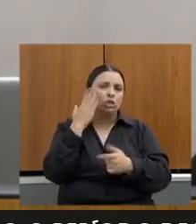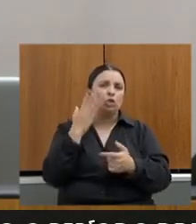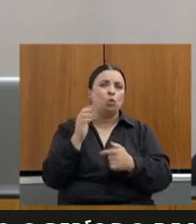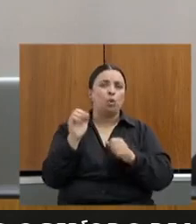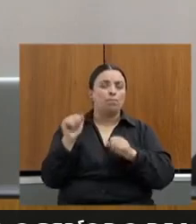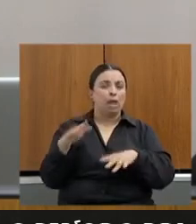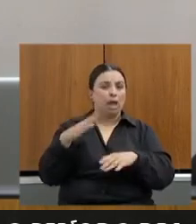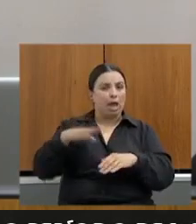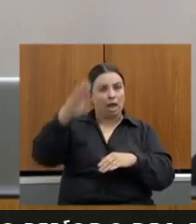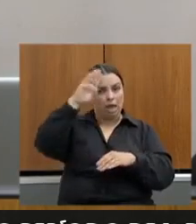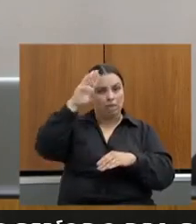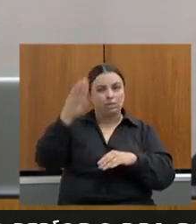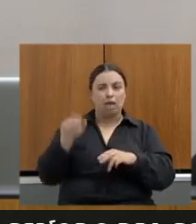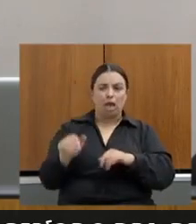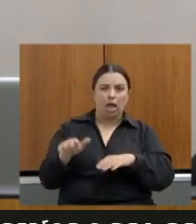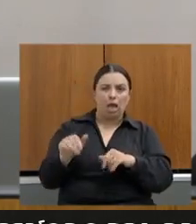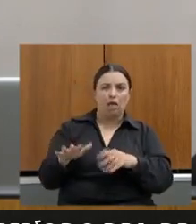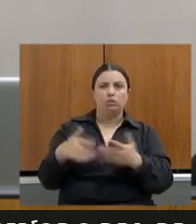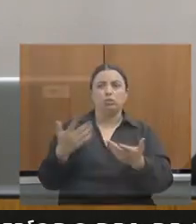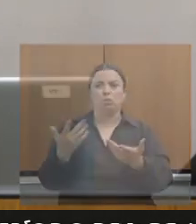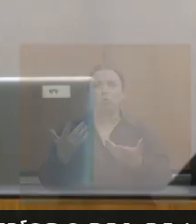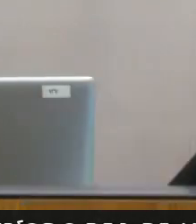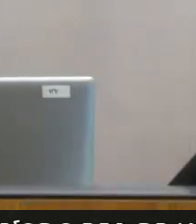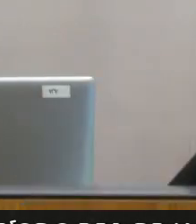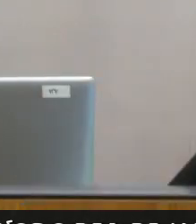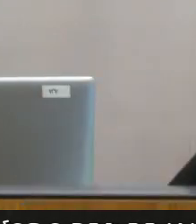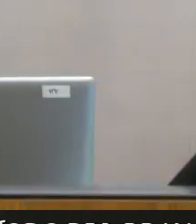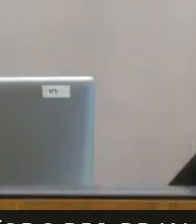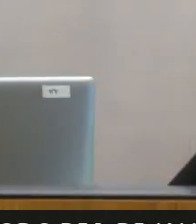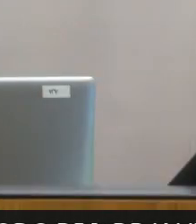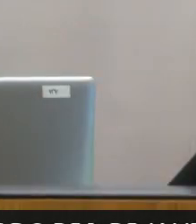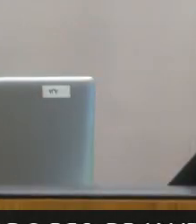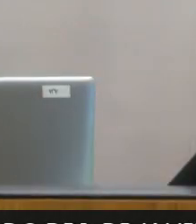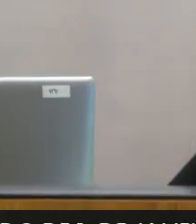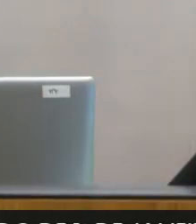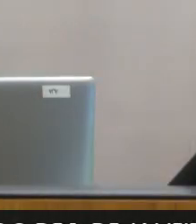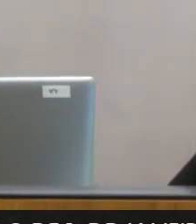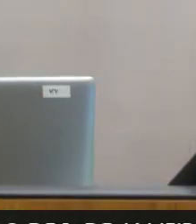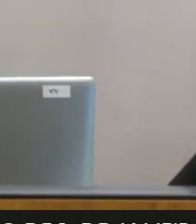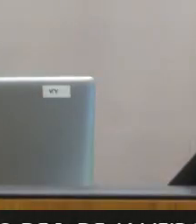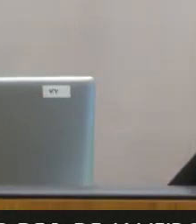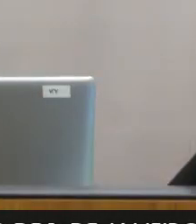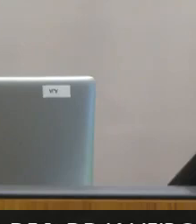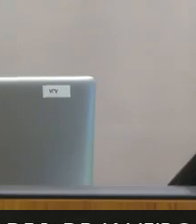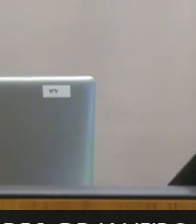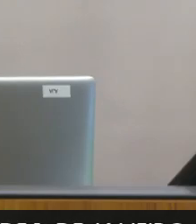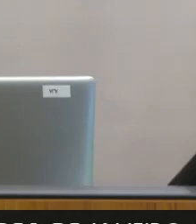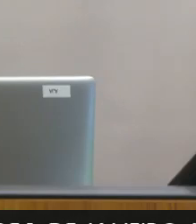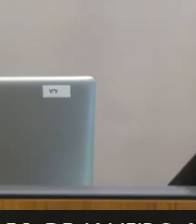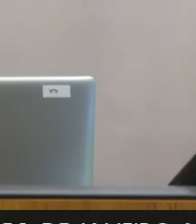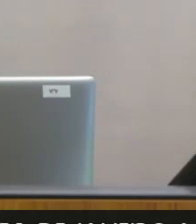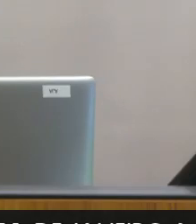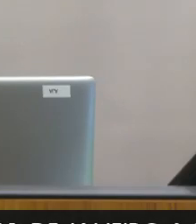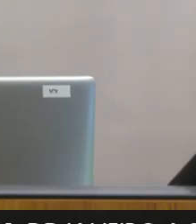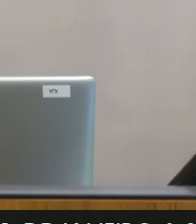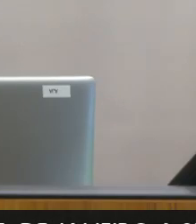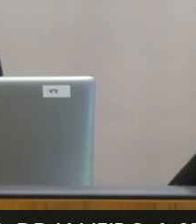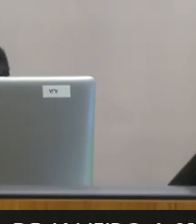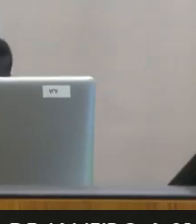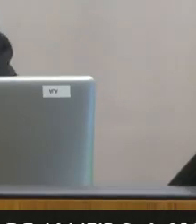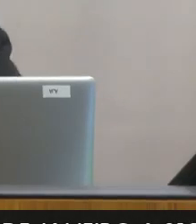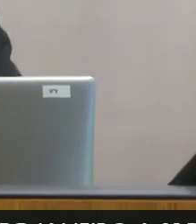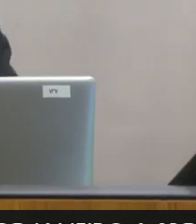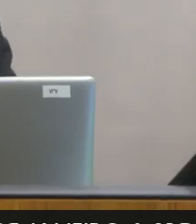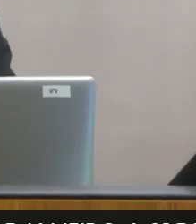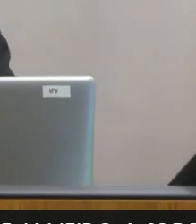e Distribuição de uma série de coisas mas é muito em dia complexidade o direito coisa que o seu bate o olho só tem mais só tem uma liberdade a dança que pode